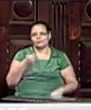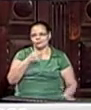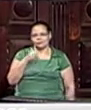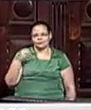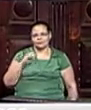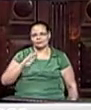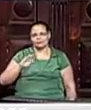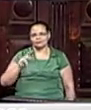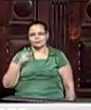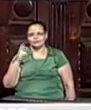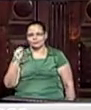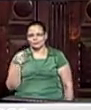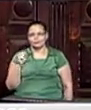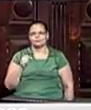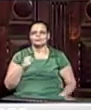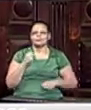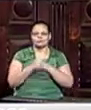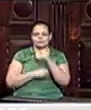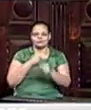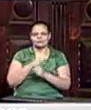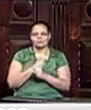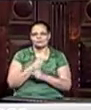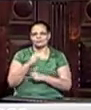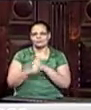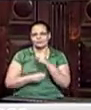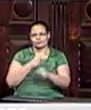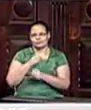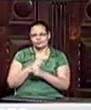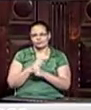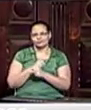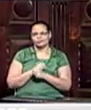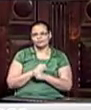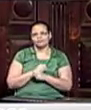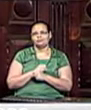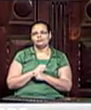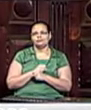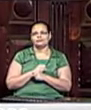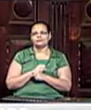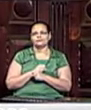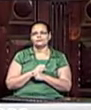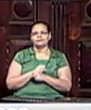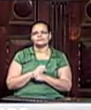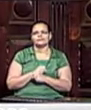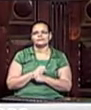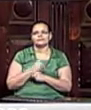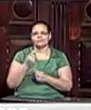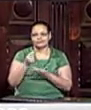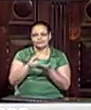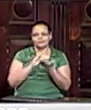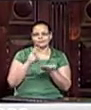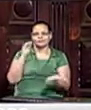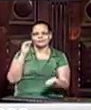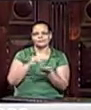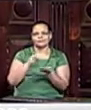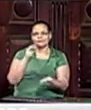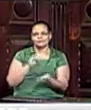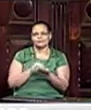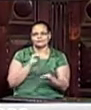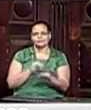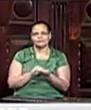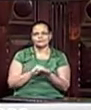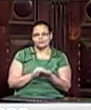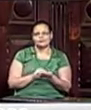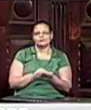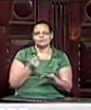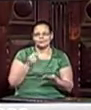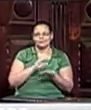bilhões e bilhões a cada ano. Bilhões e bilhões. Recursos que faltavam para os investimentos